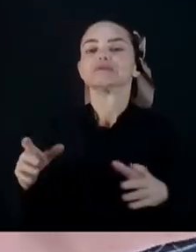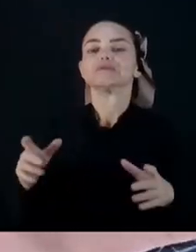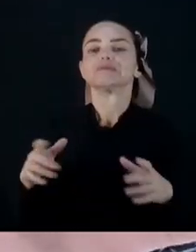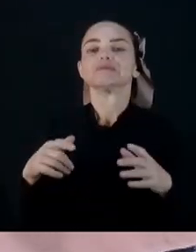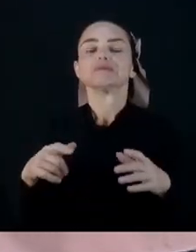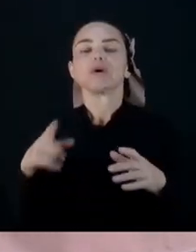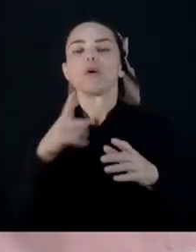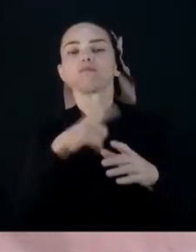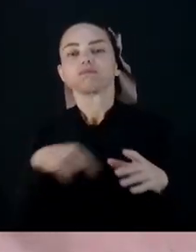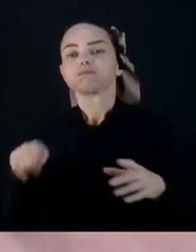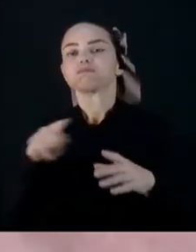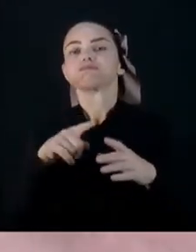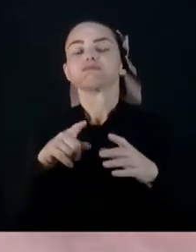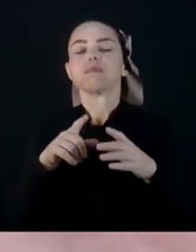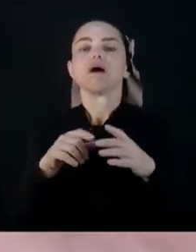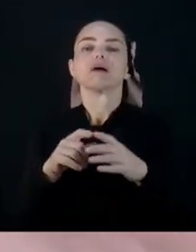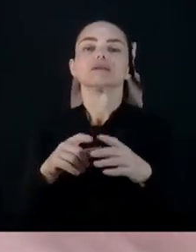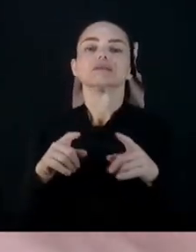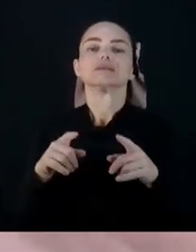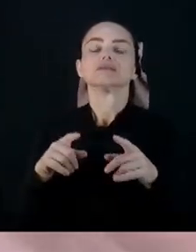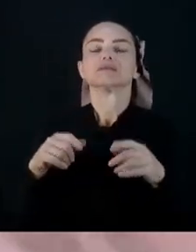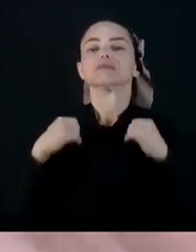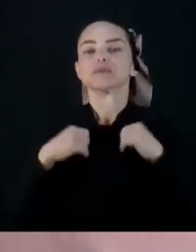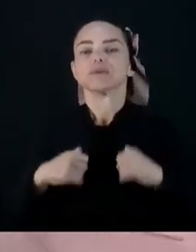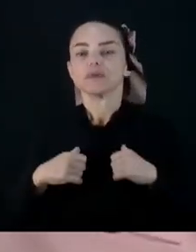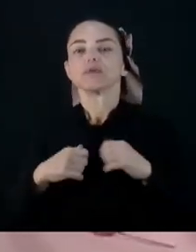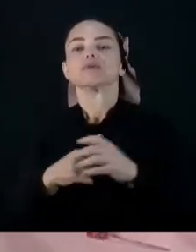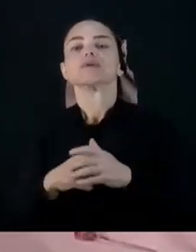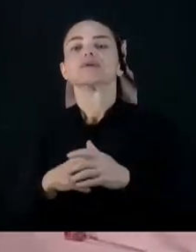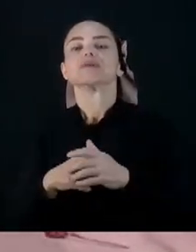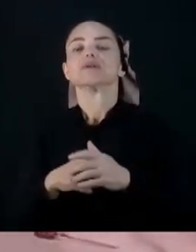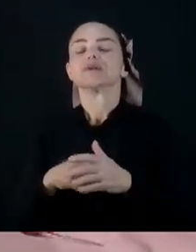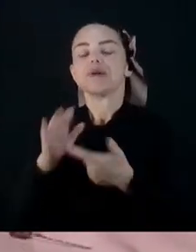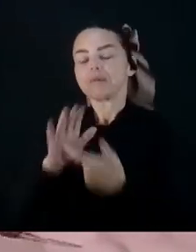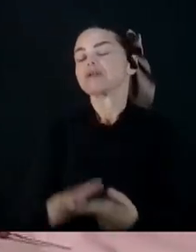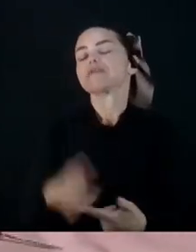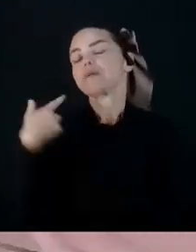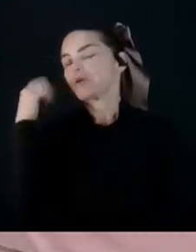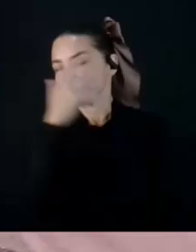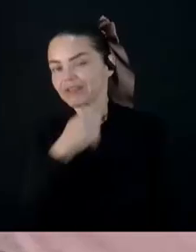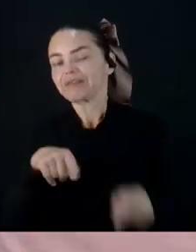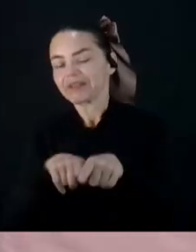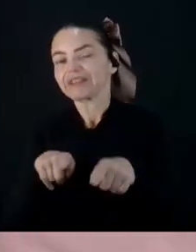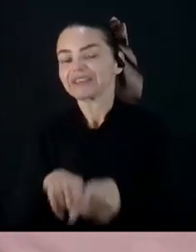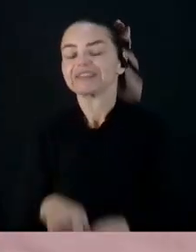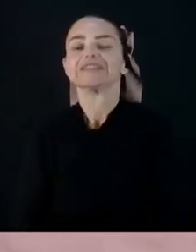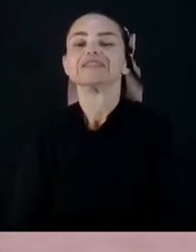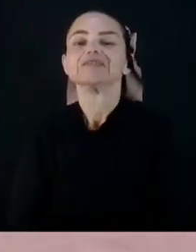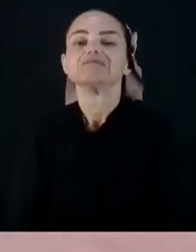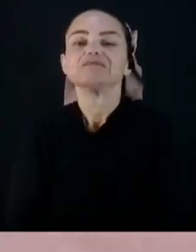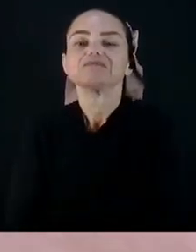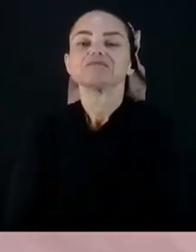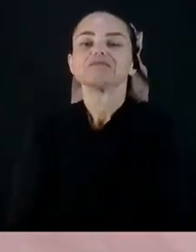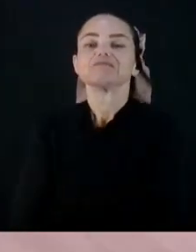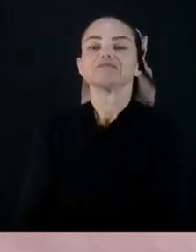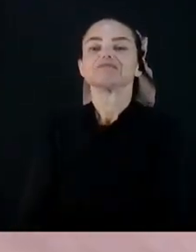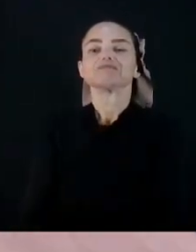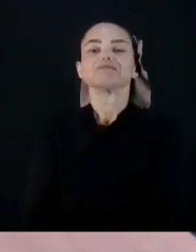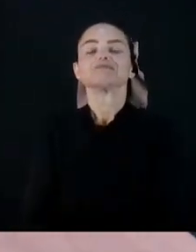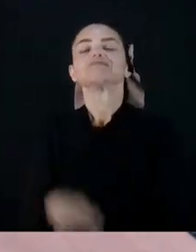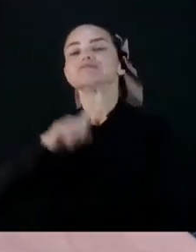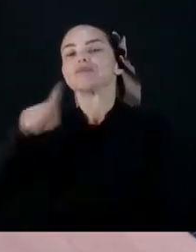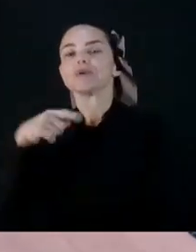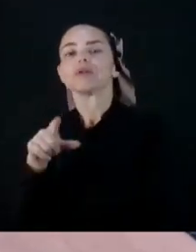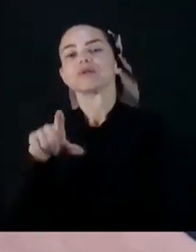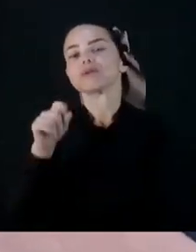fica bem charmosinho também. Aí eu vou mostrar pra vocês verem que bonitinho que fica. Vou mostrar outras opções também. Isso. Aí tem